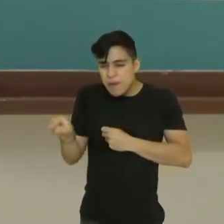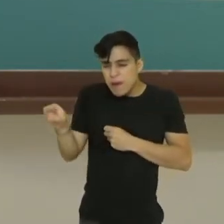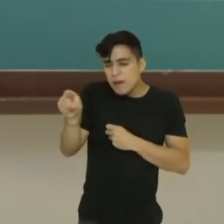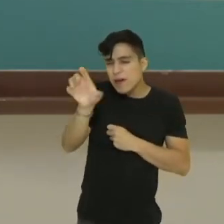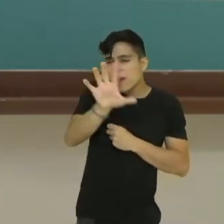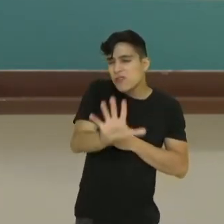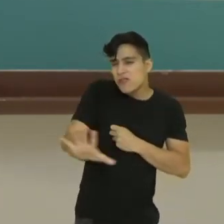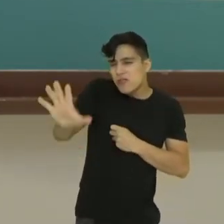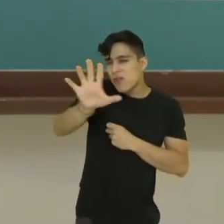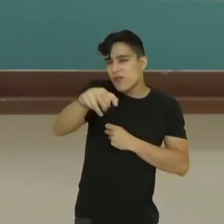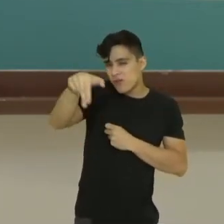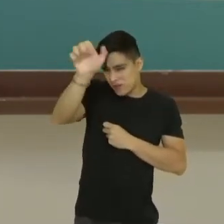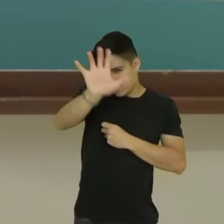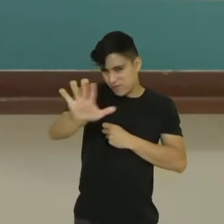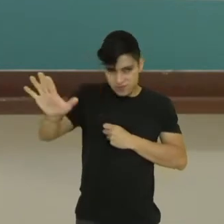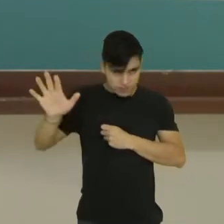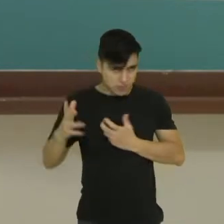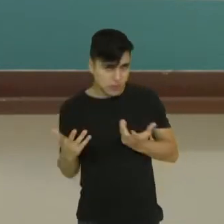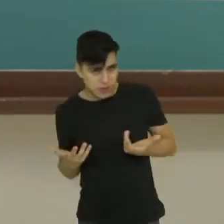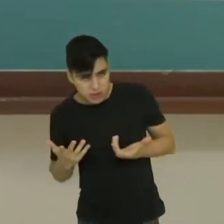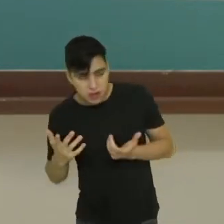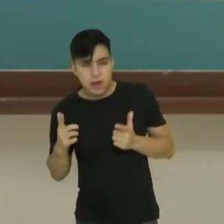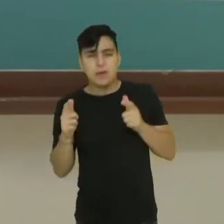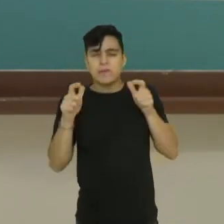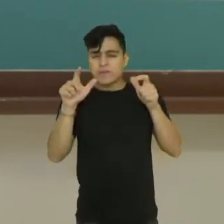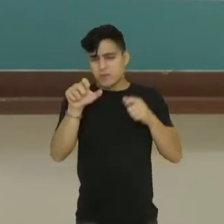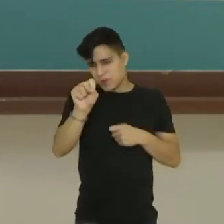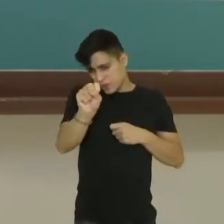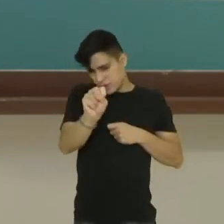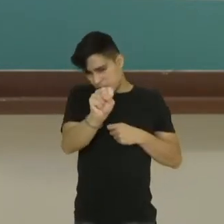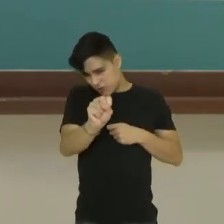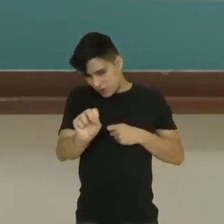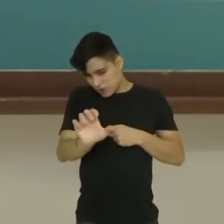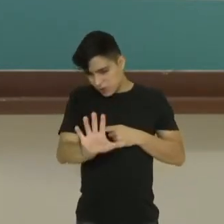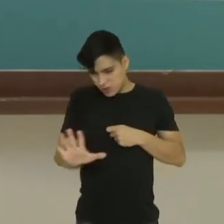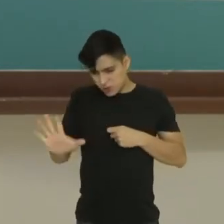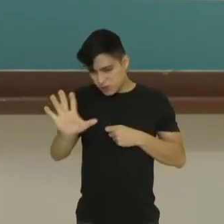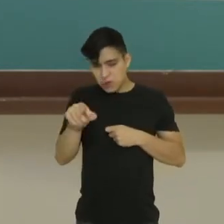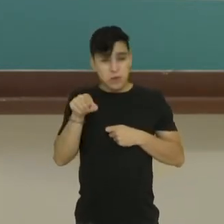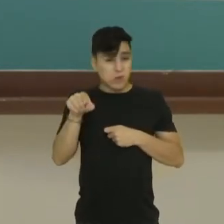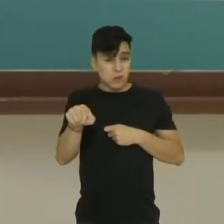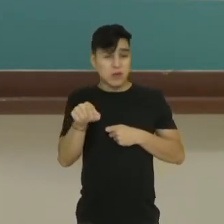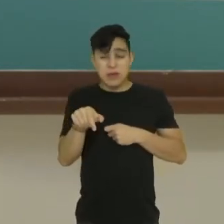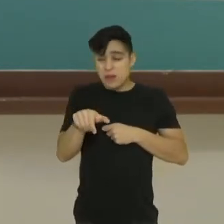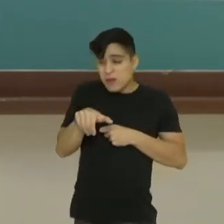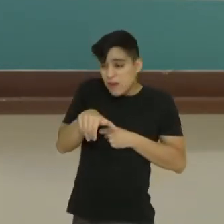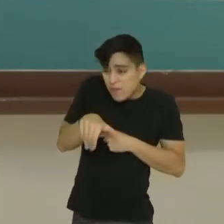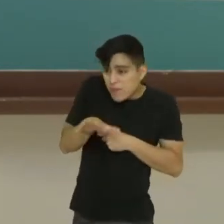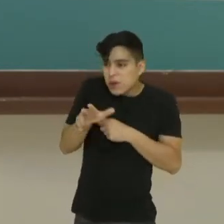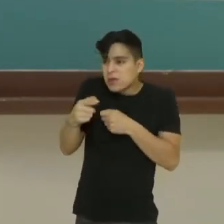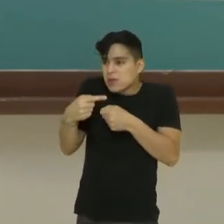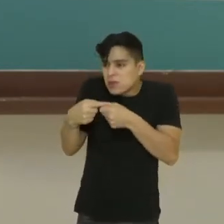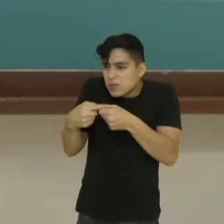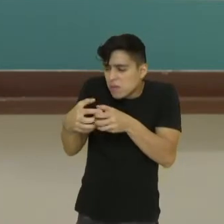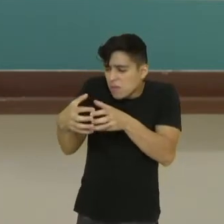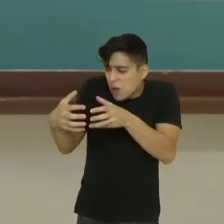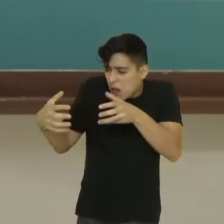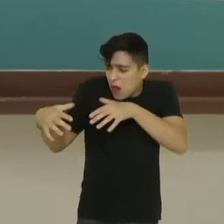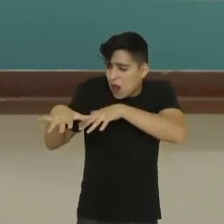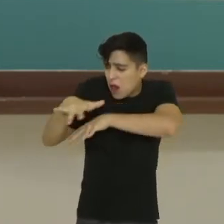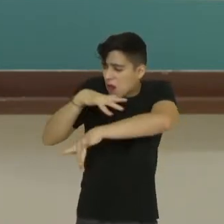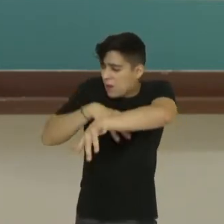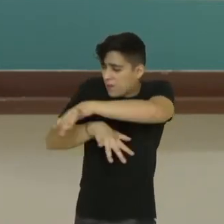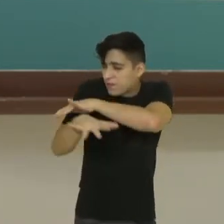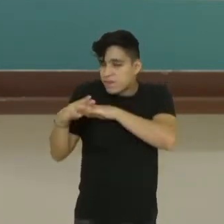na região. A região sudeste é a região do Brasil com as maiores cidades e a